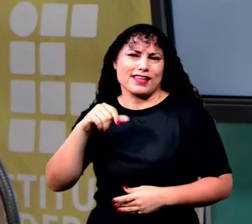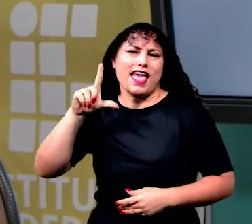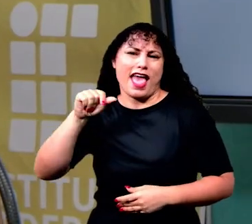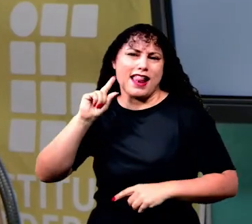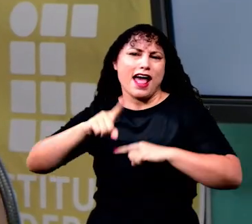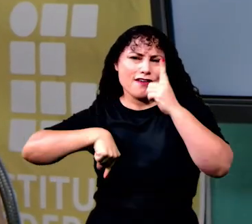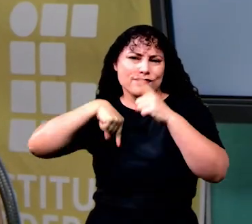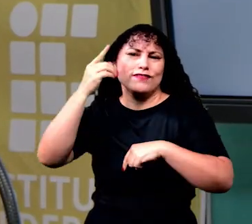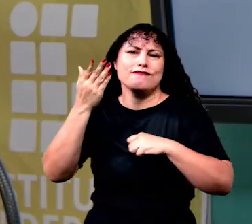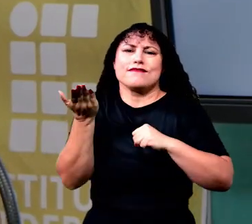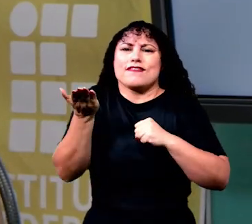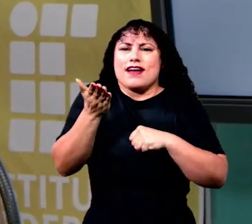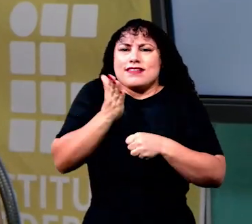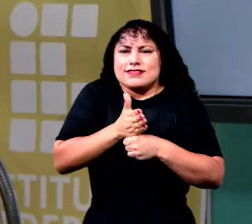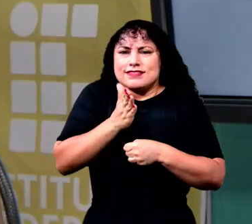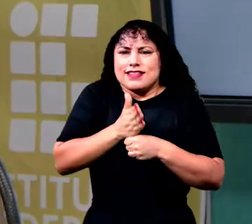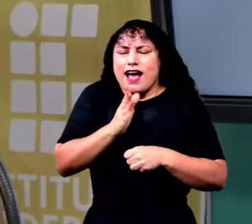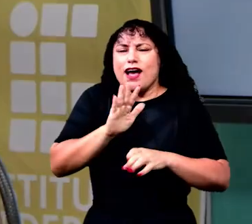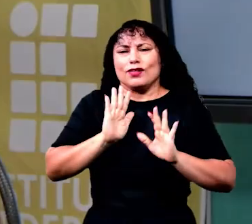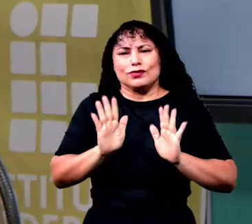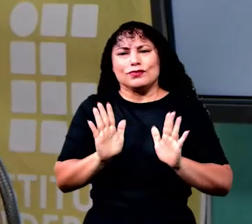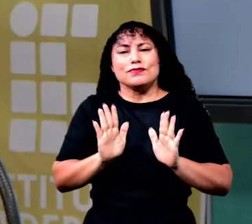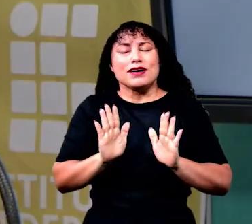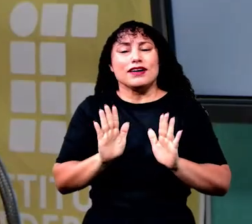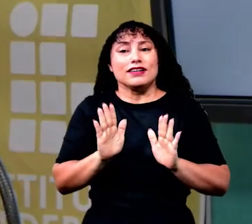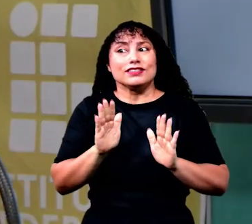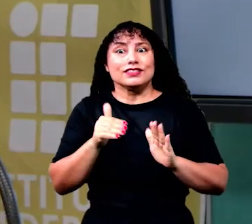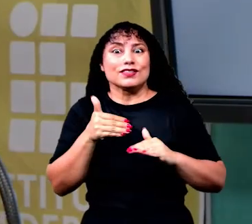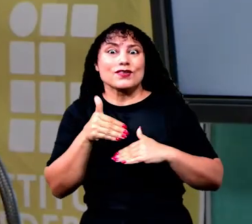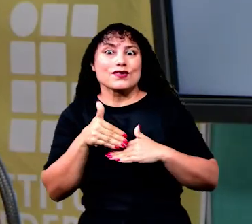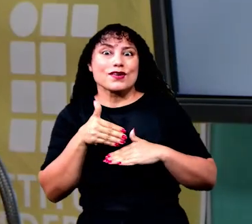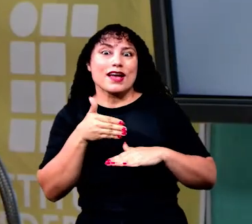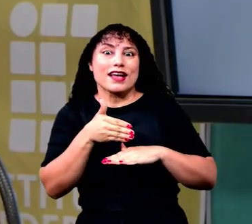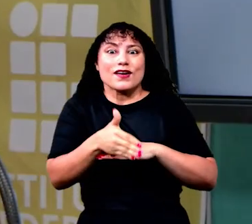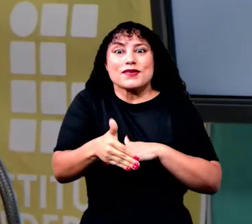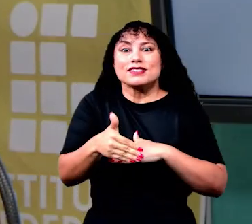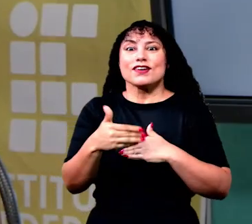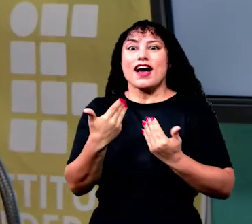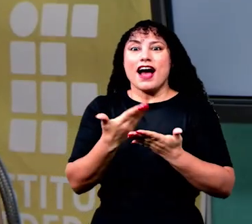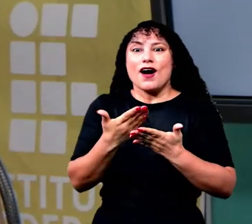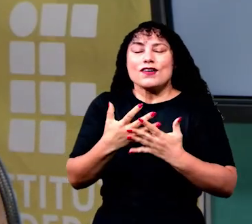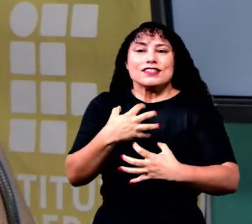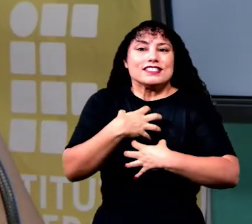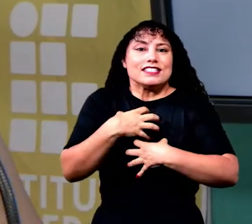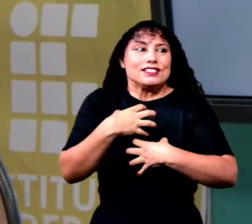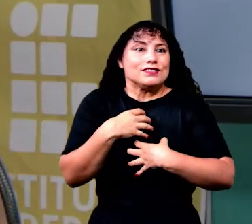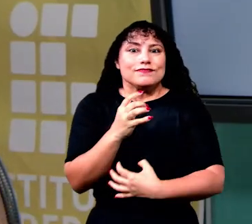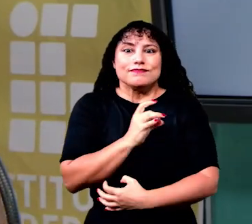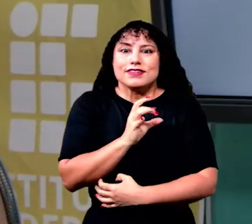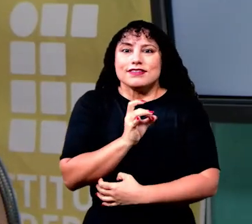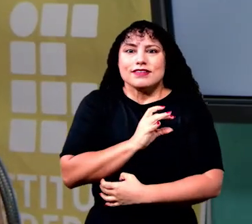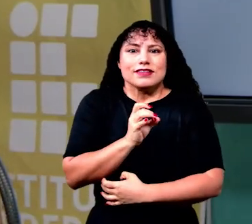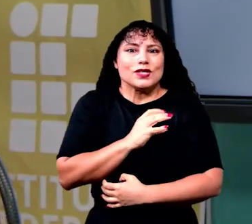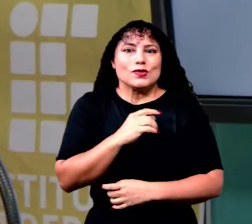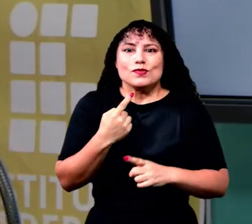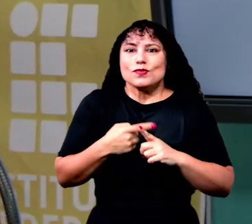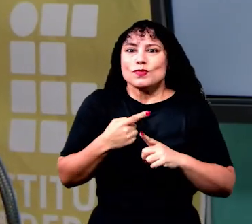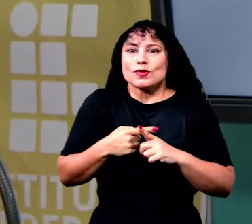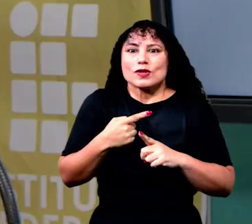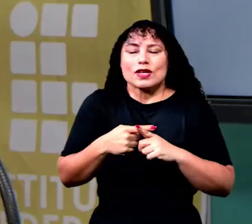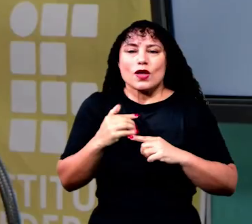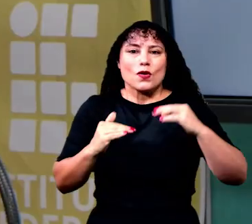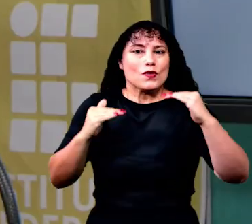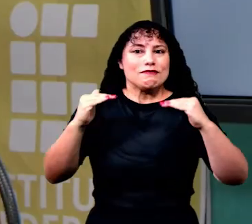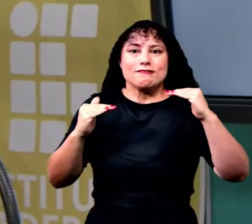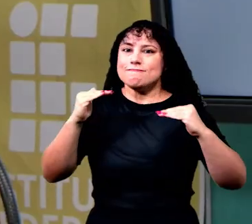mais avançado. Mas quando a gente começou a ter as aulas, eu senti um pouco de receio, porque eu vi que o nível